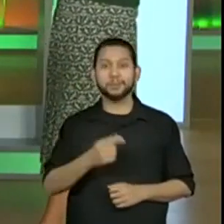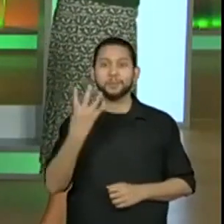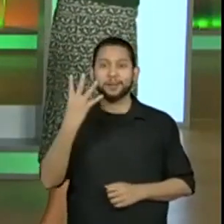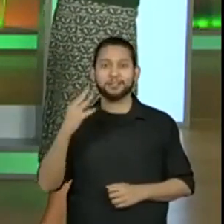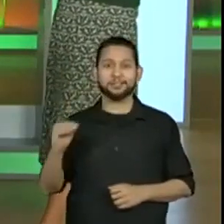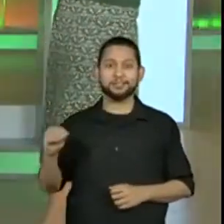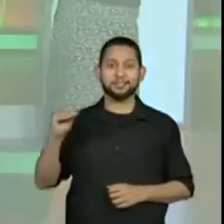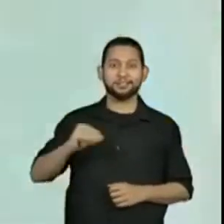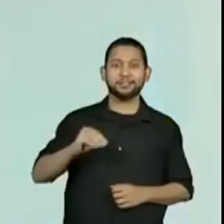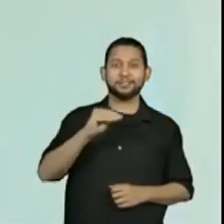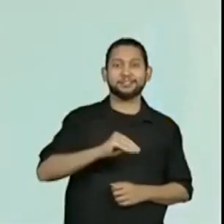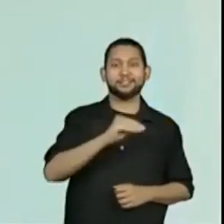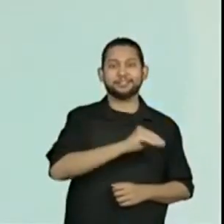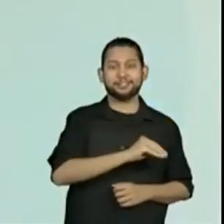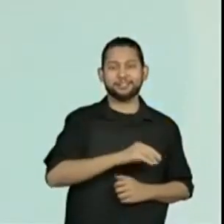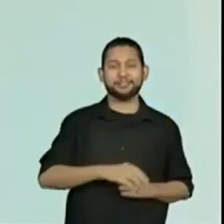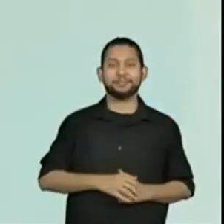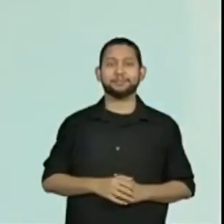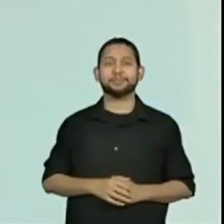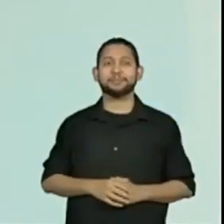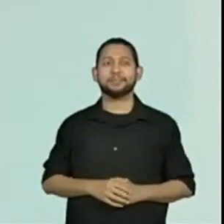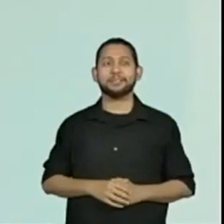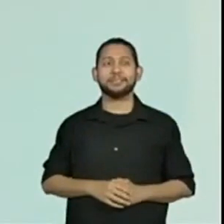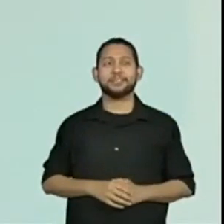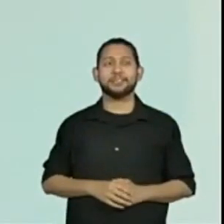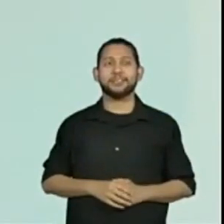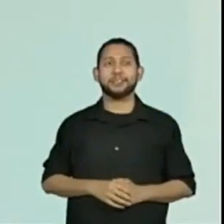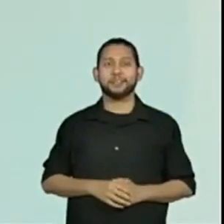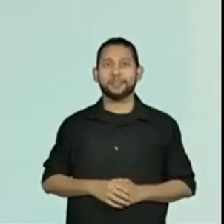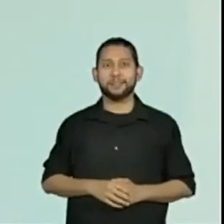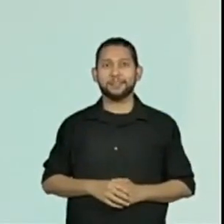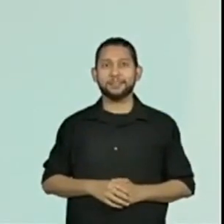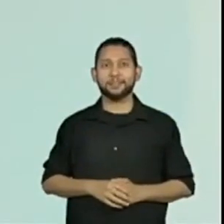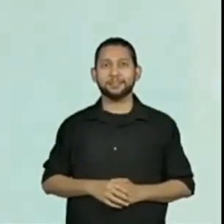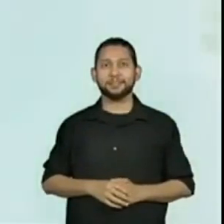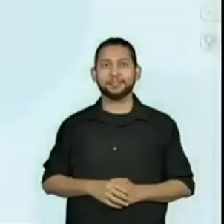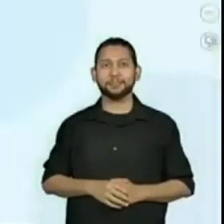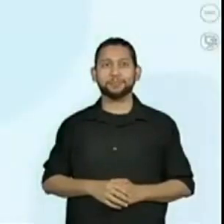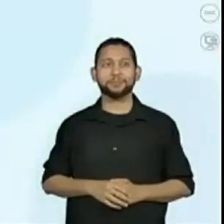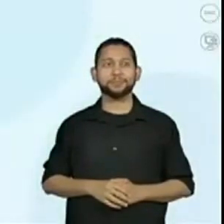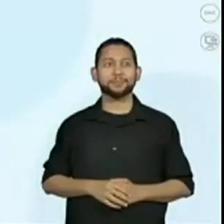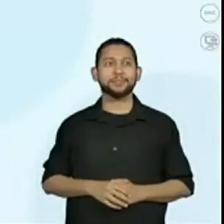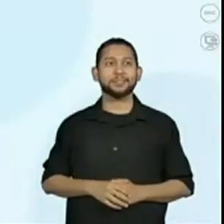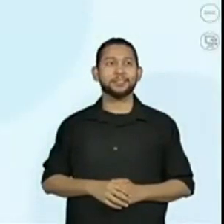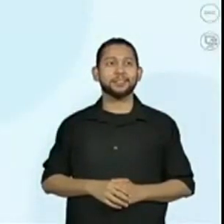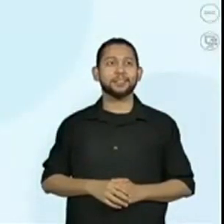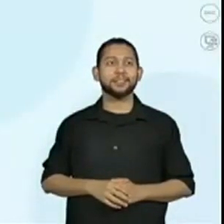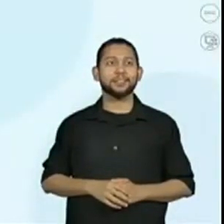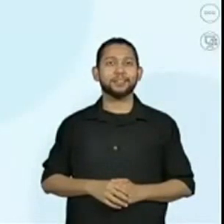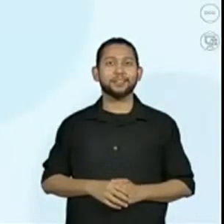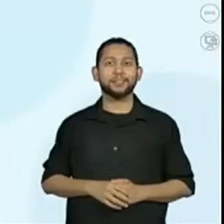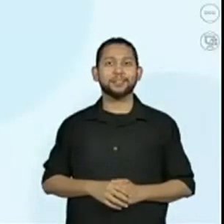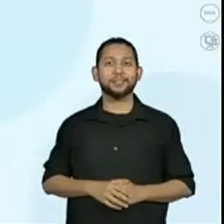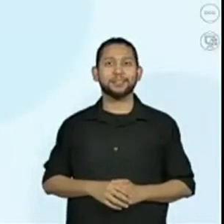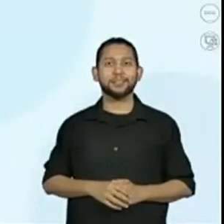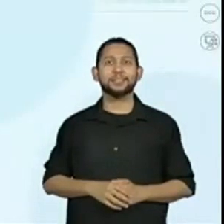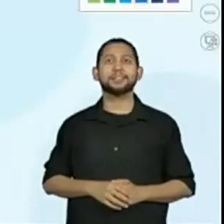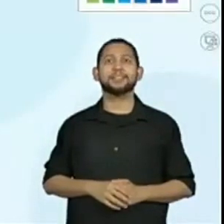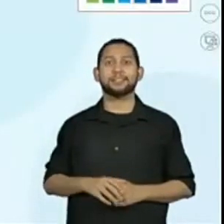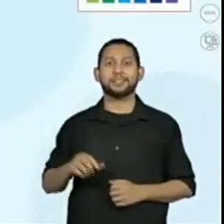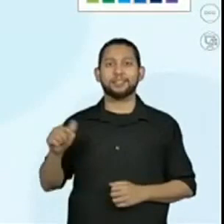4 casas. Perfeito. Ah, sim, não dá. Vamos lá? Vamos lá, já vamos a gente andar suas o casinhas.